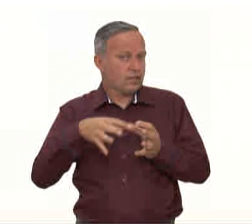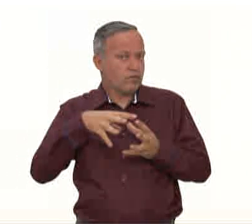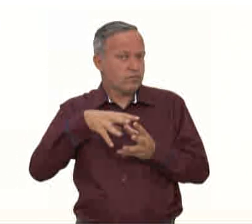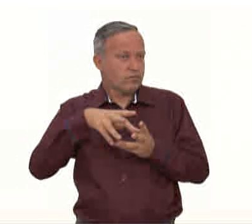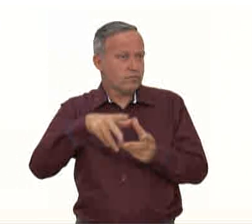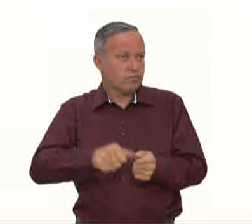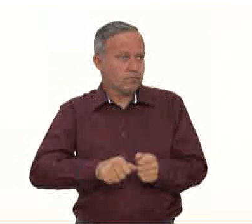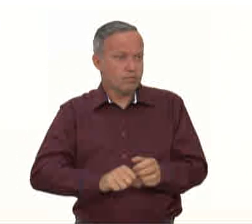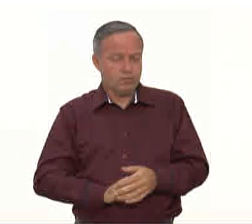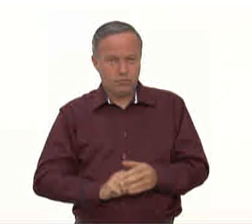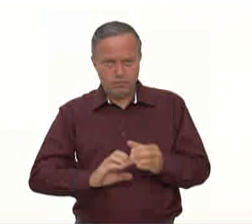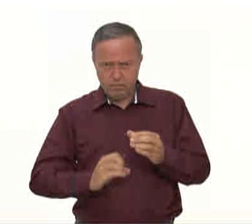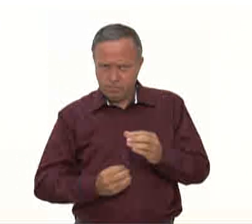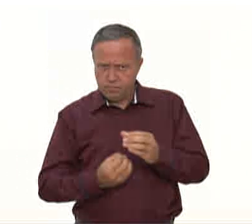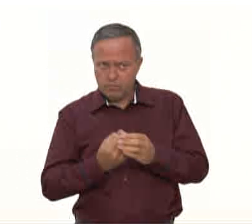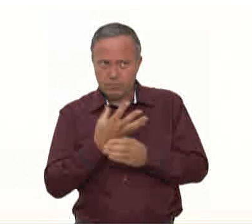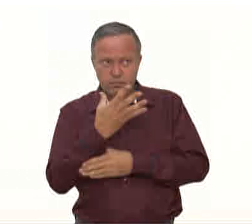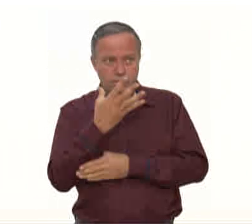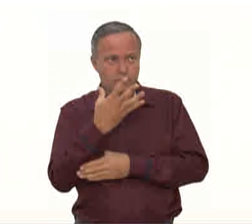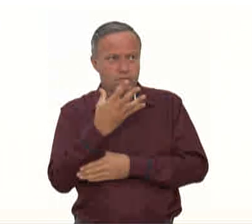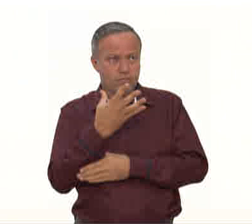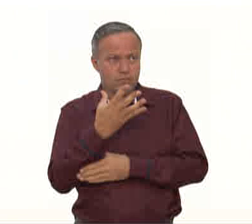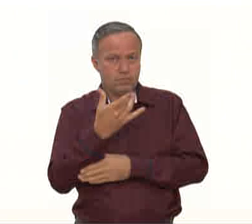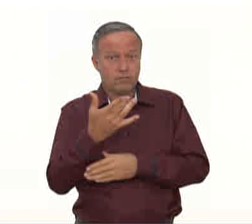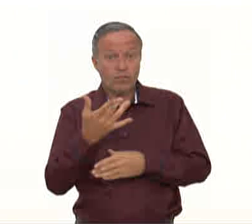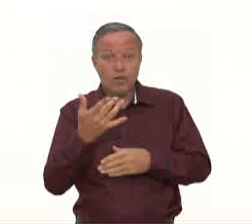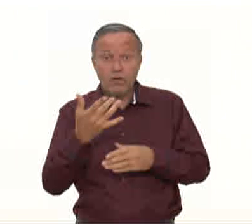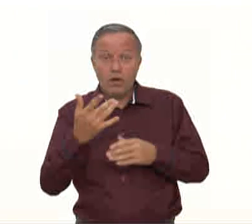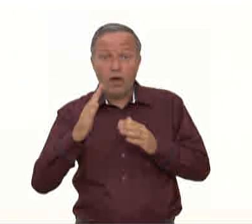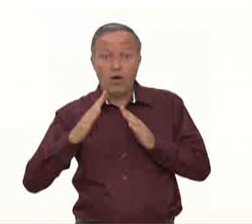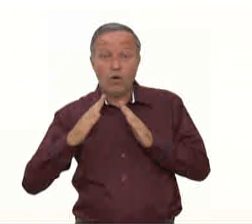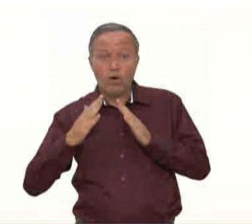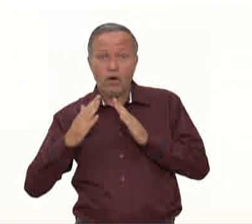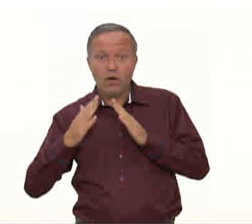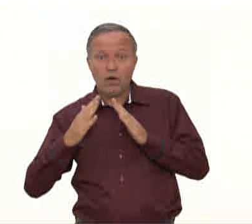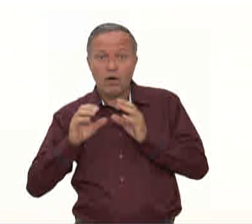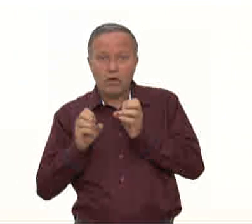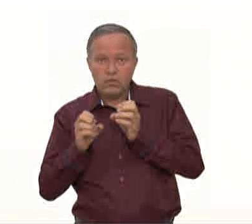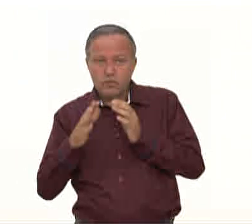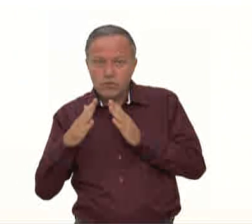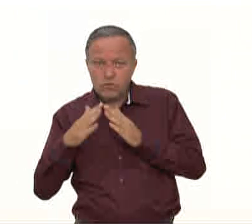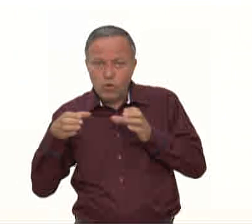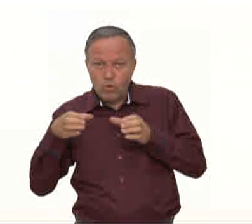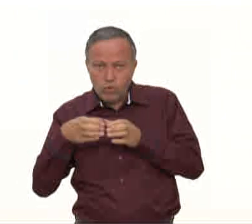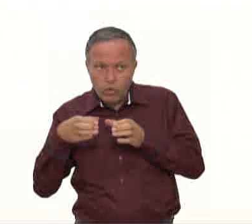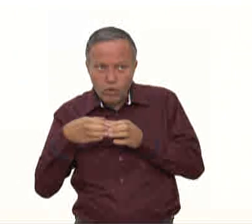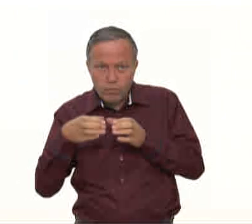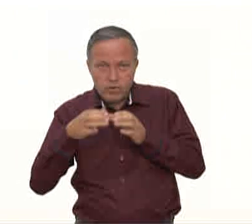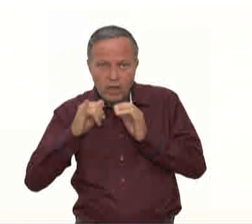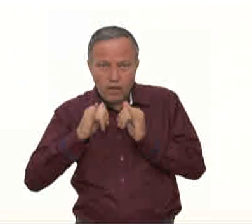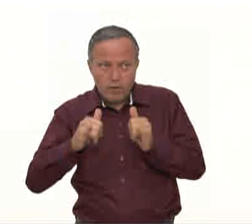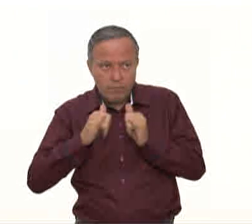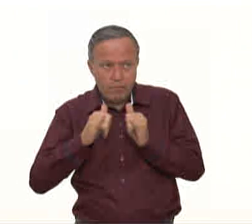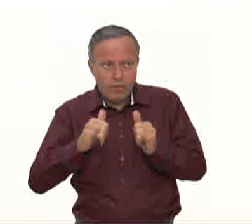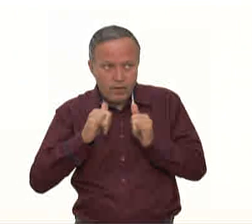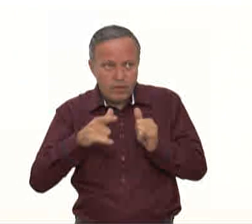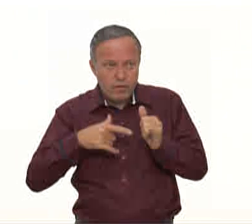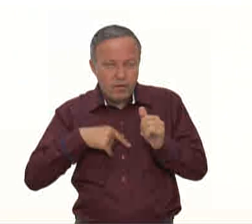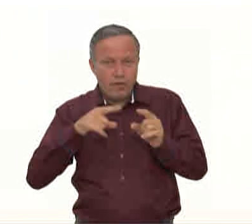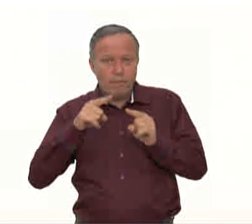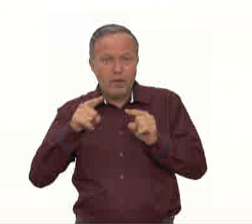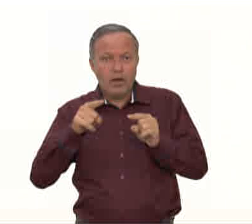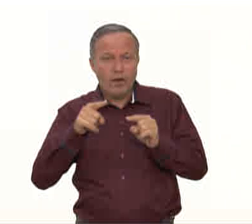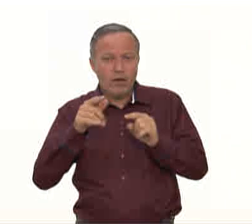A criação de instituições políticas e econômicas internacionais, que deveriam, em tese, submeter os